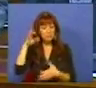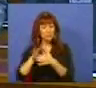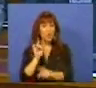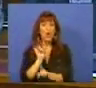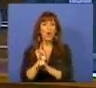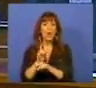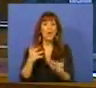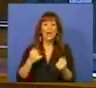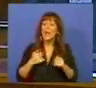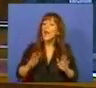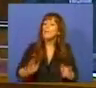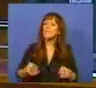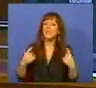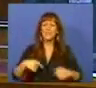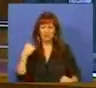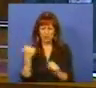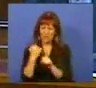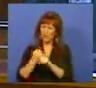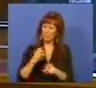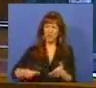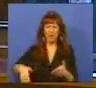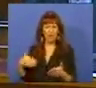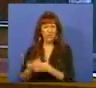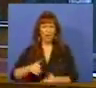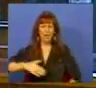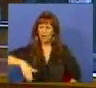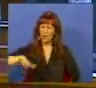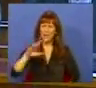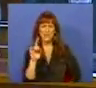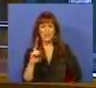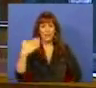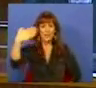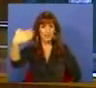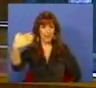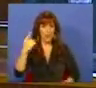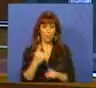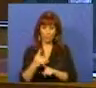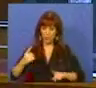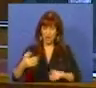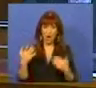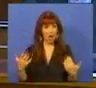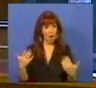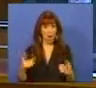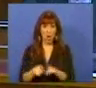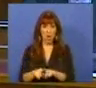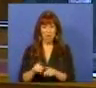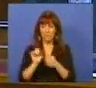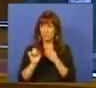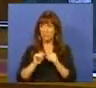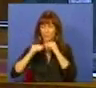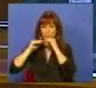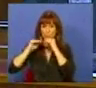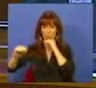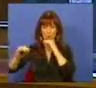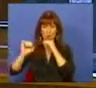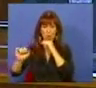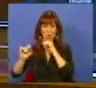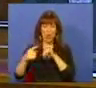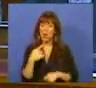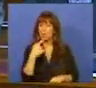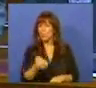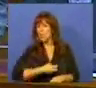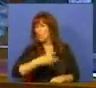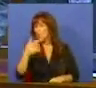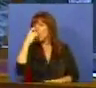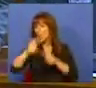que é preciso trabalhar até aos 67, porque agora, com o fator sustentabilidade,